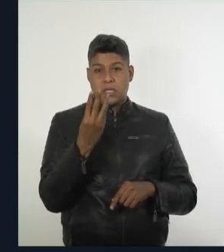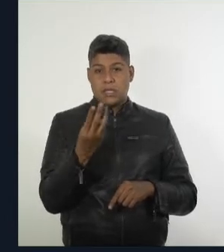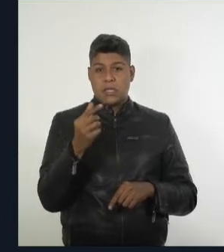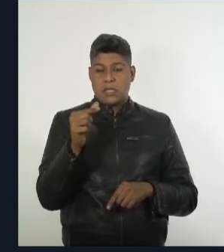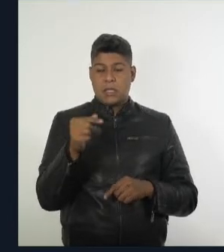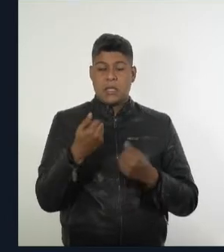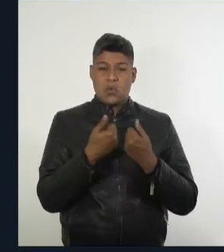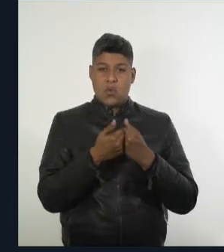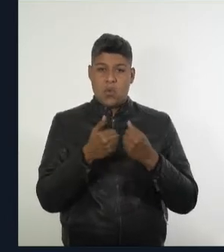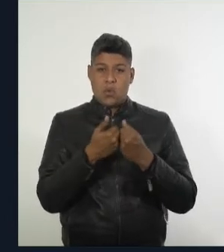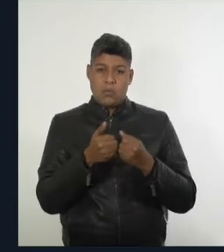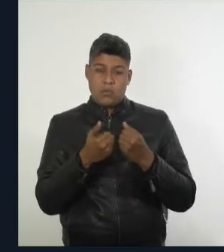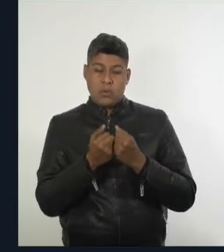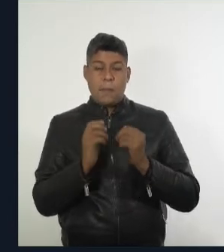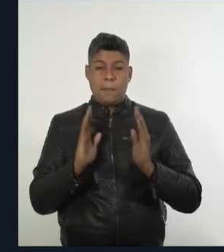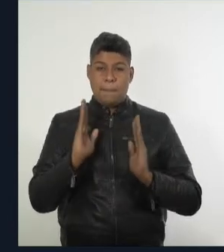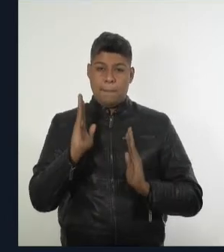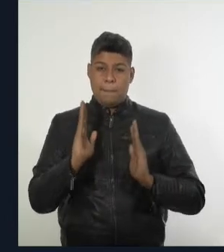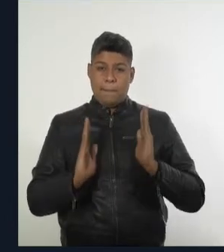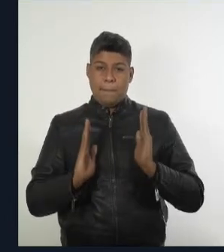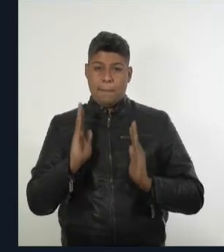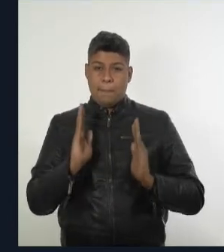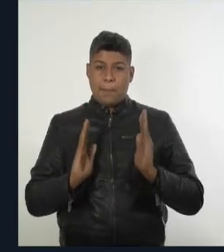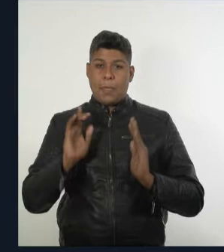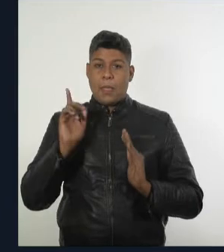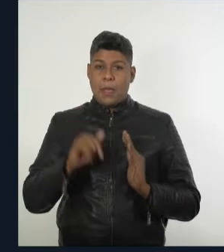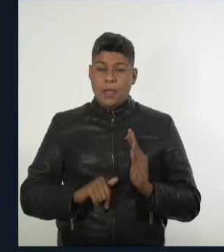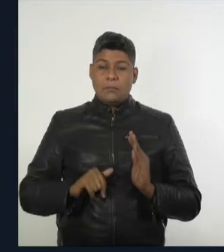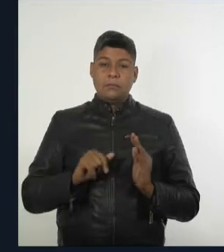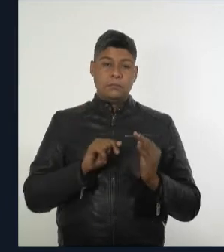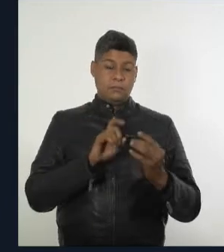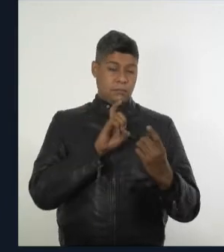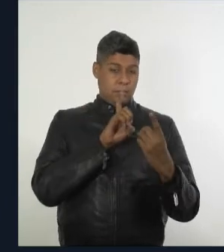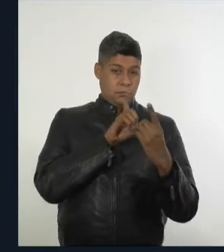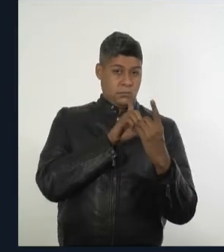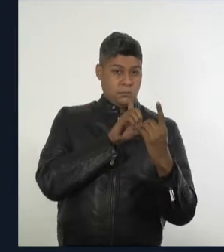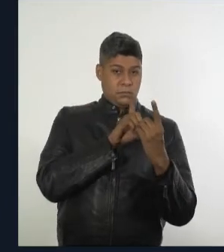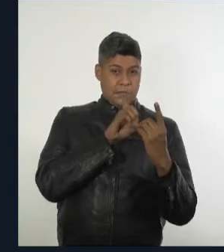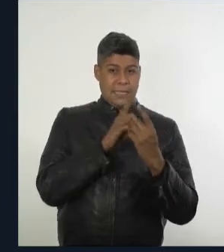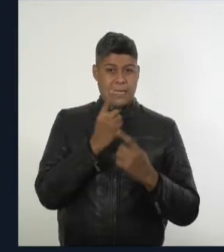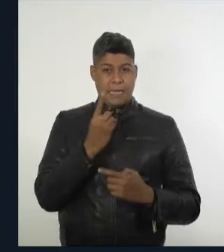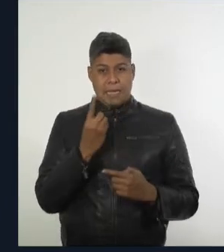12.637 ônibus. Neste período, então, foram abordados